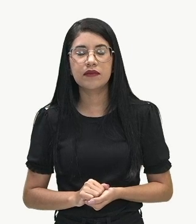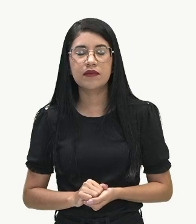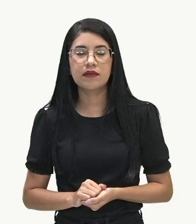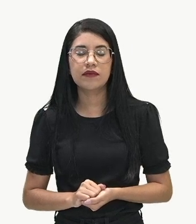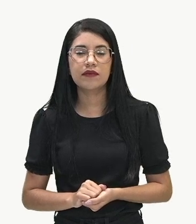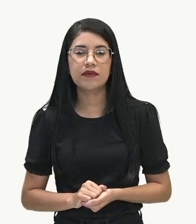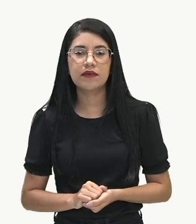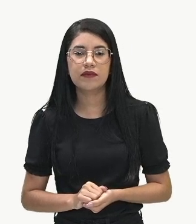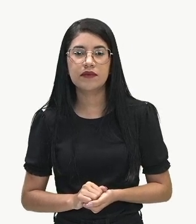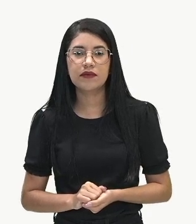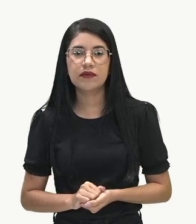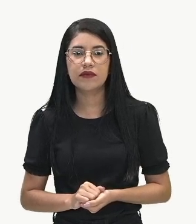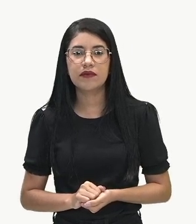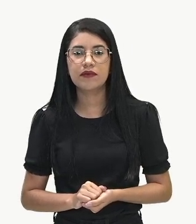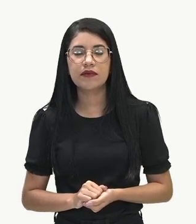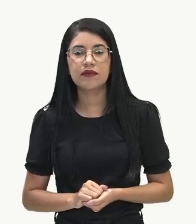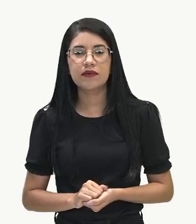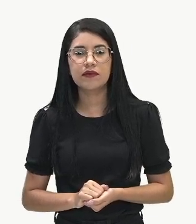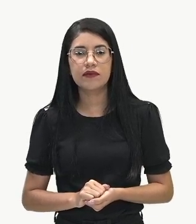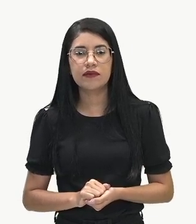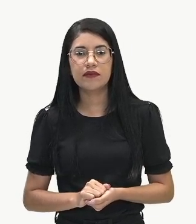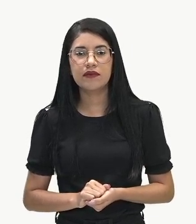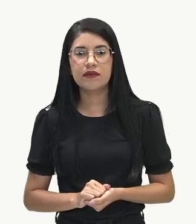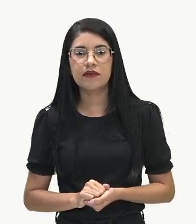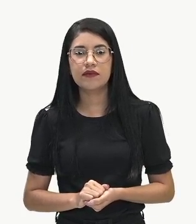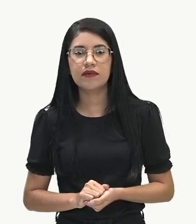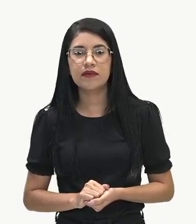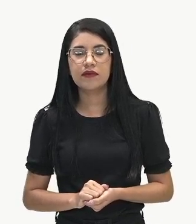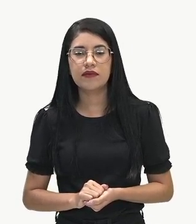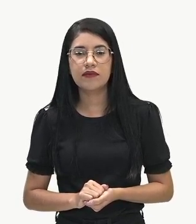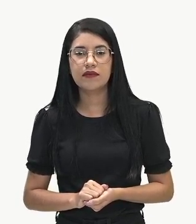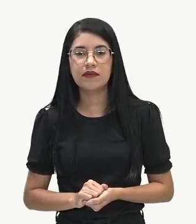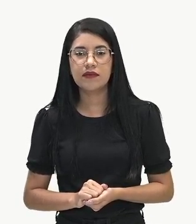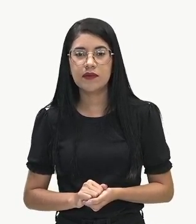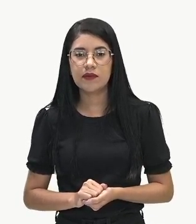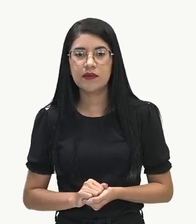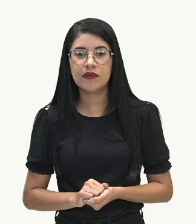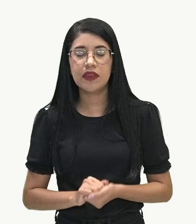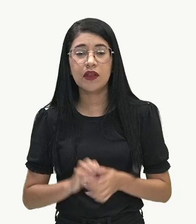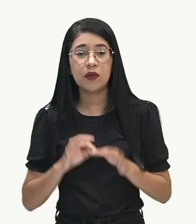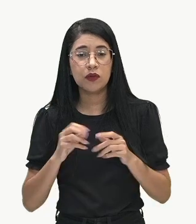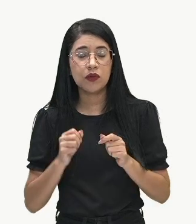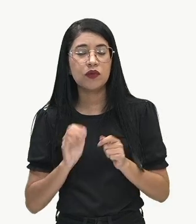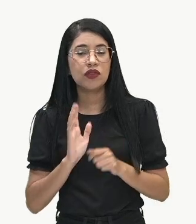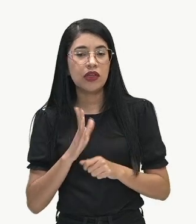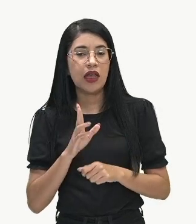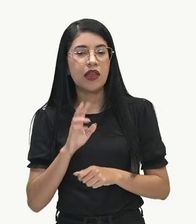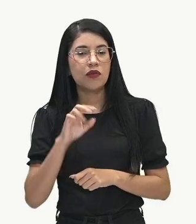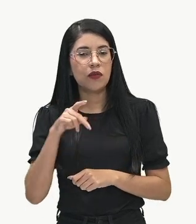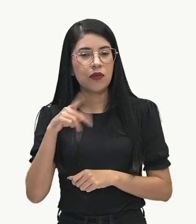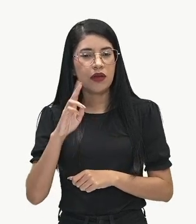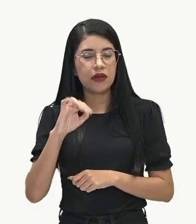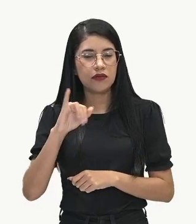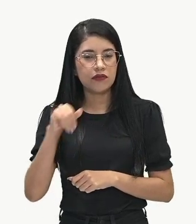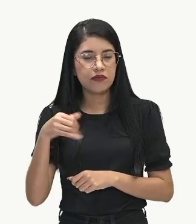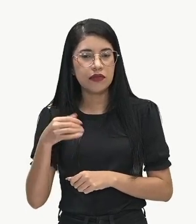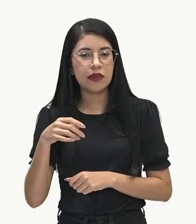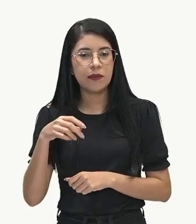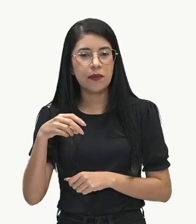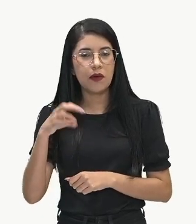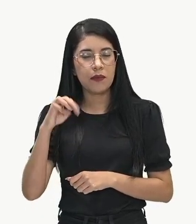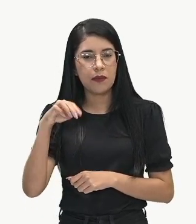kJ por mol, tá? Todos estão em kJ por mol a 25 graus Celsius das seguintes